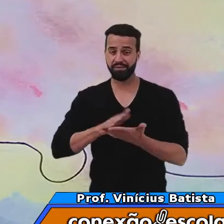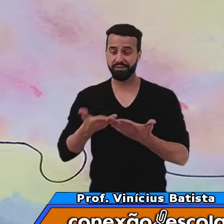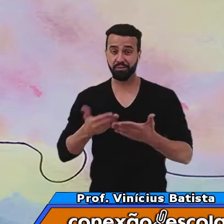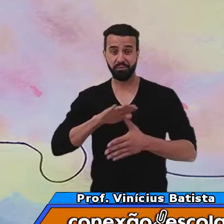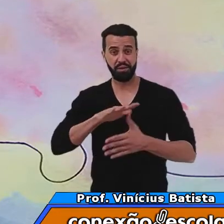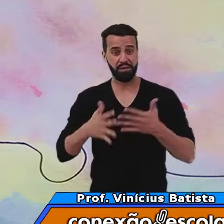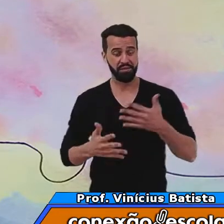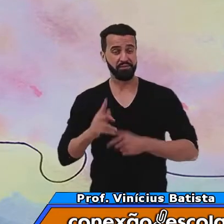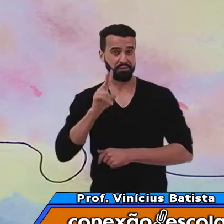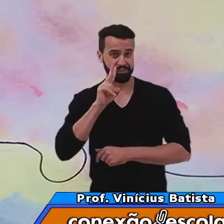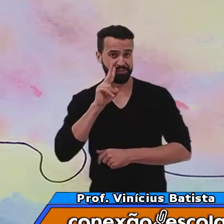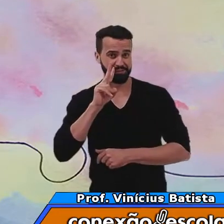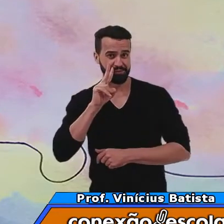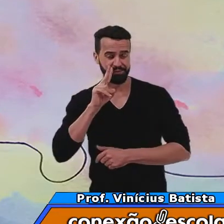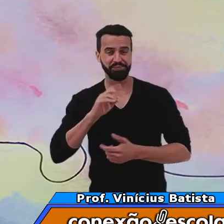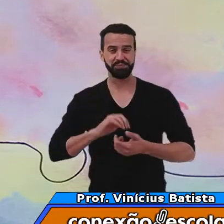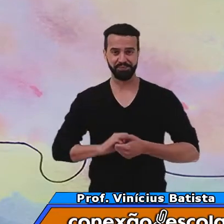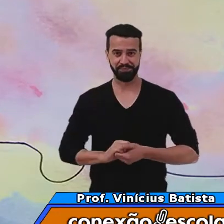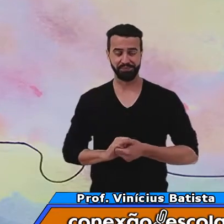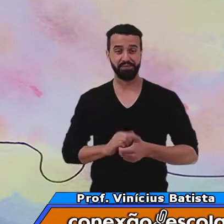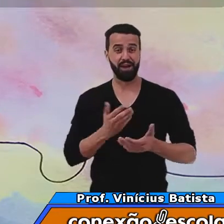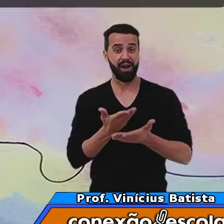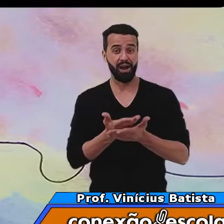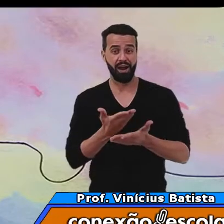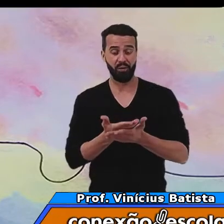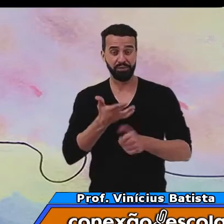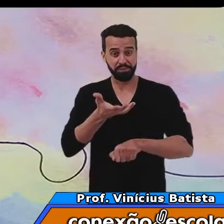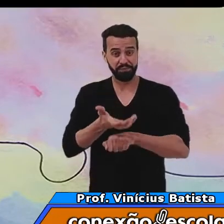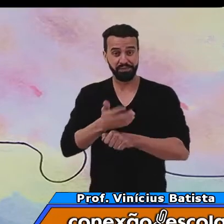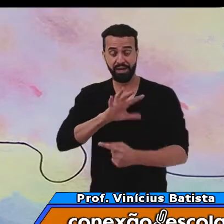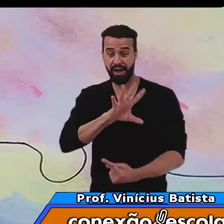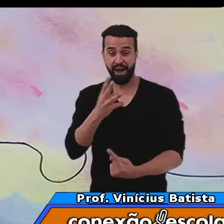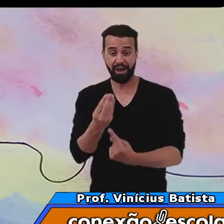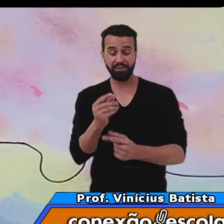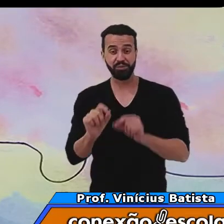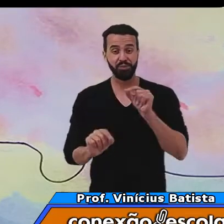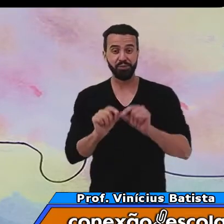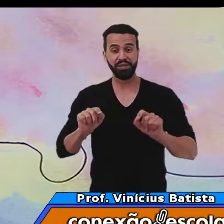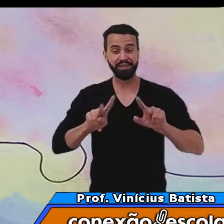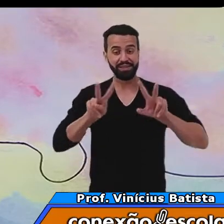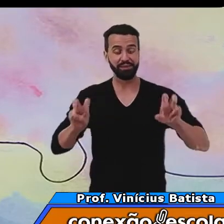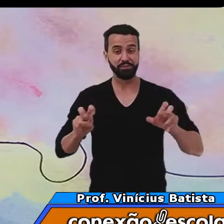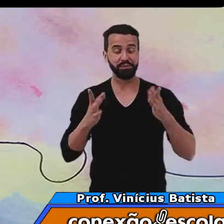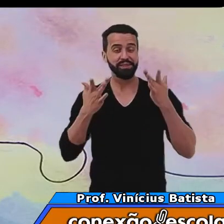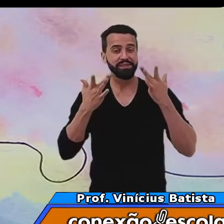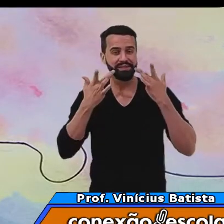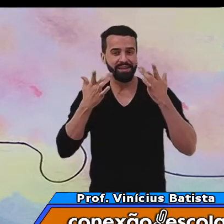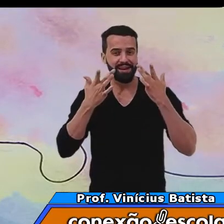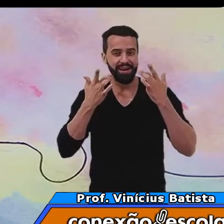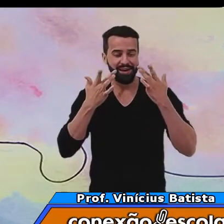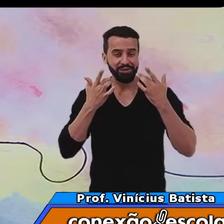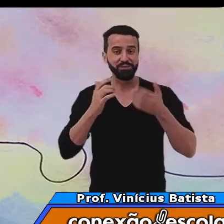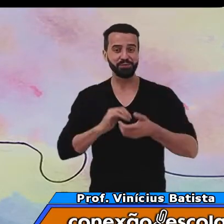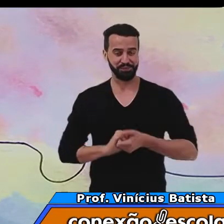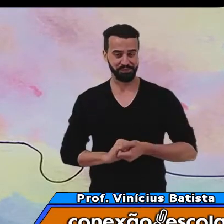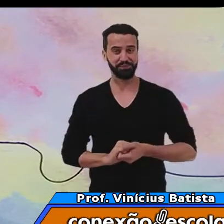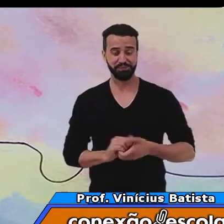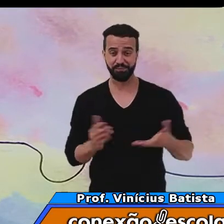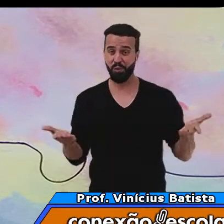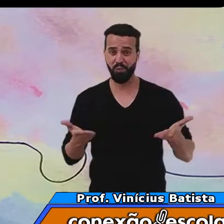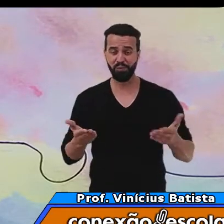intérprete Vinícius. A aula de arte de hoje será a modalidade teatro. Hoje